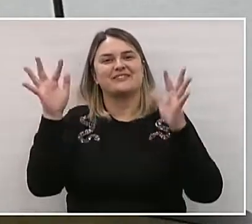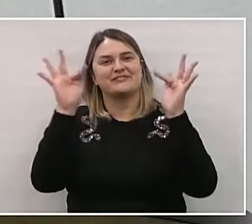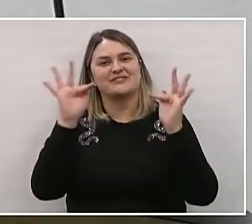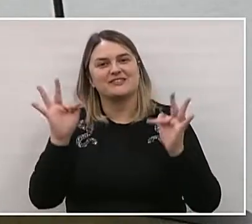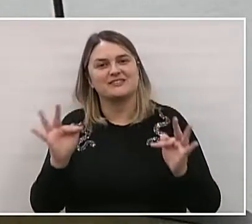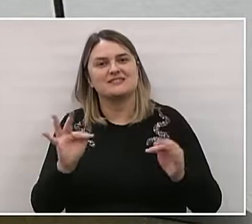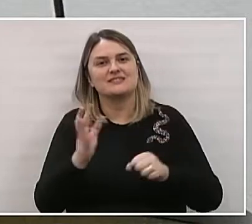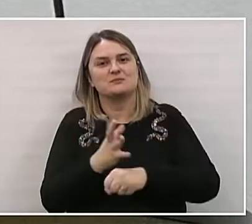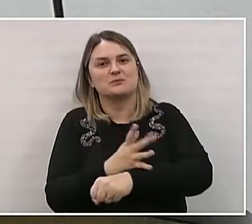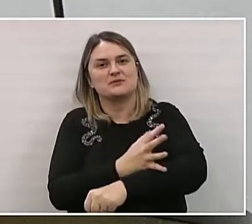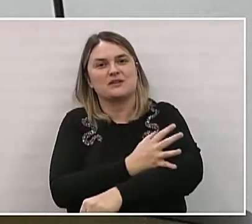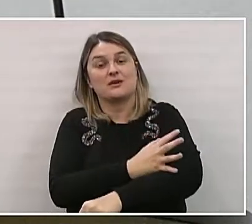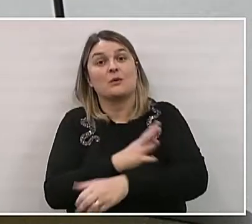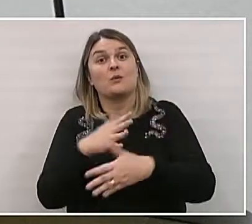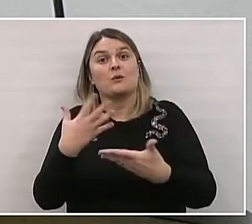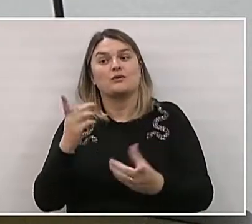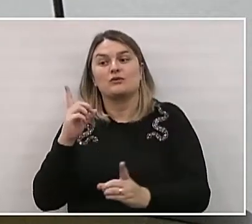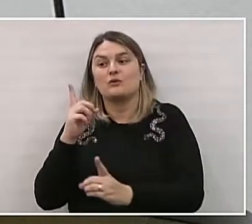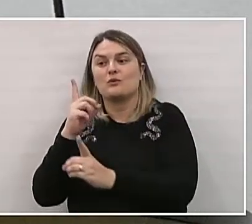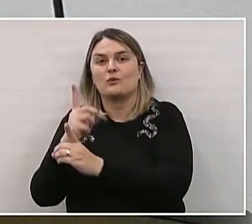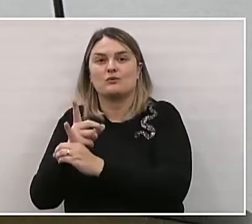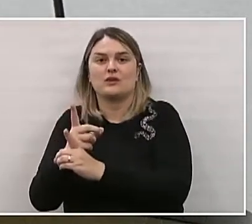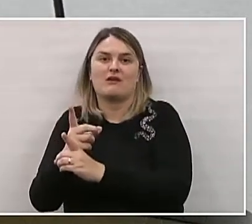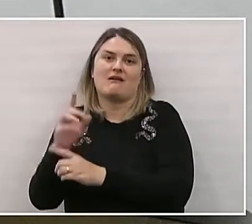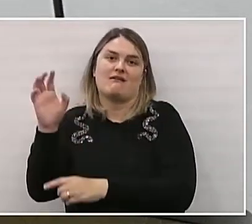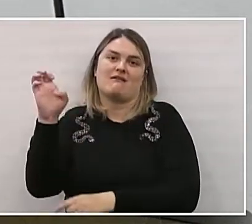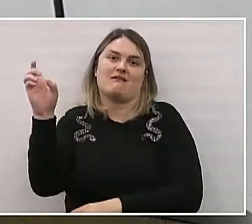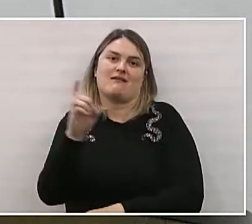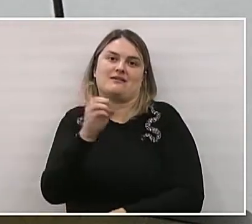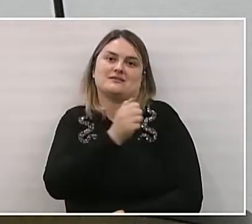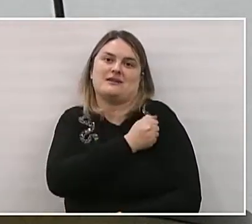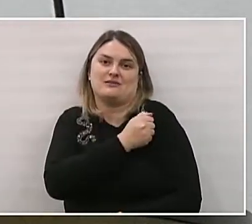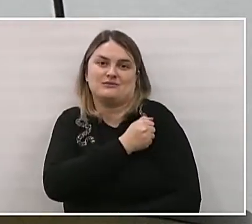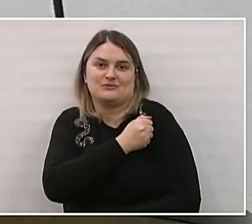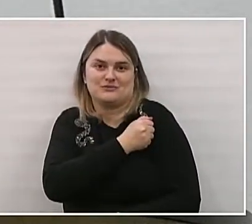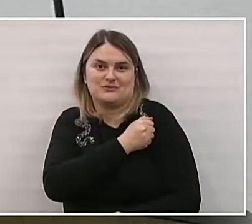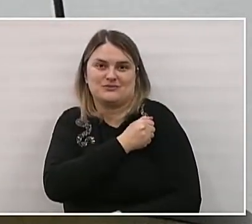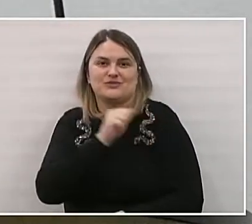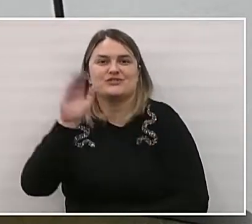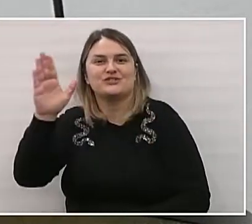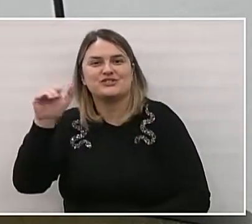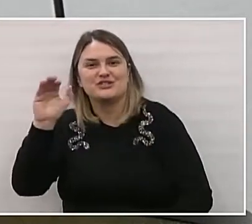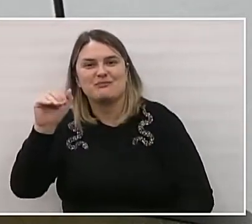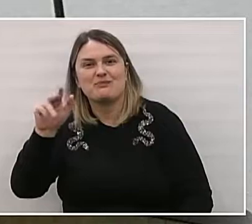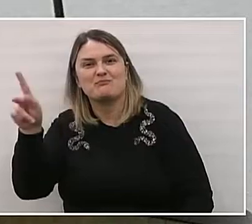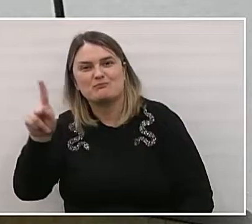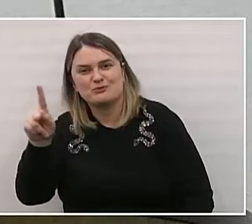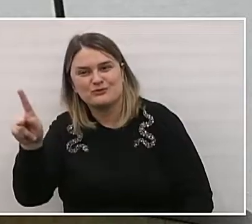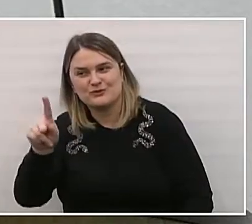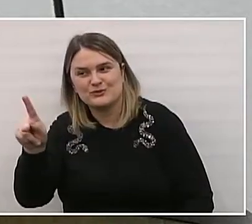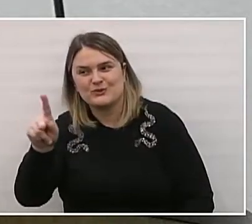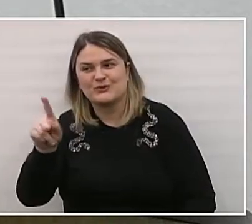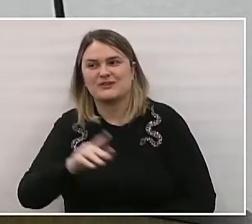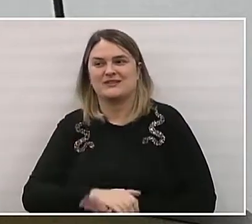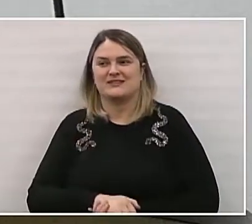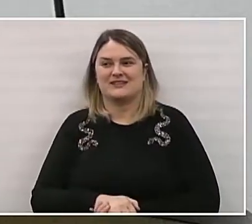emocionada quando encontra um ex-aluno ou uma ex-aluna que lhe chama de professora.